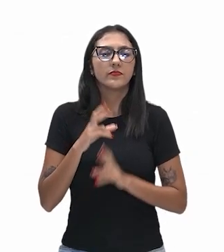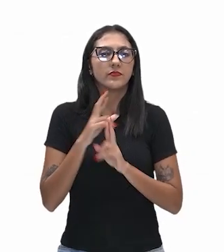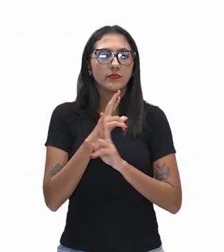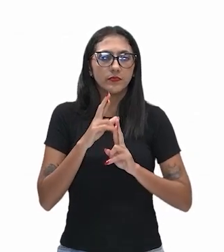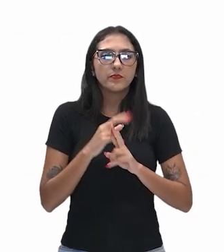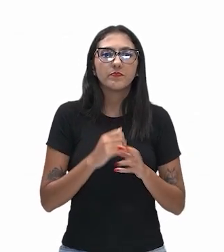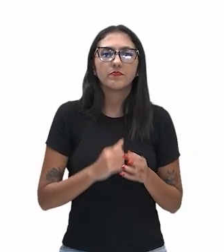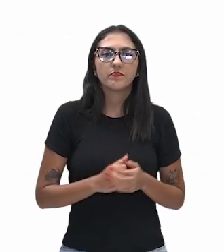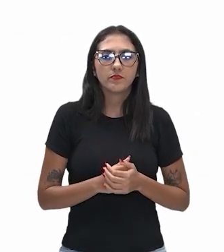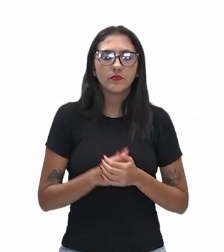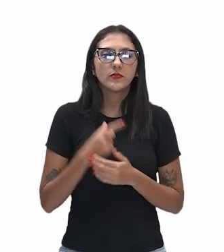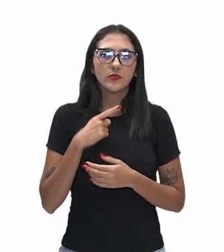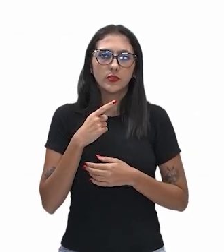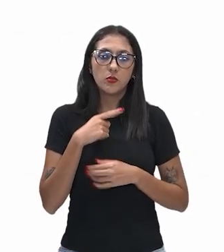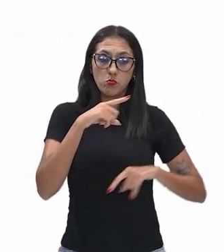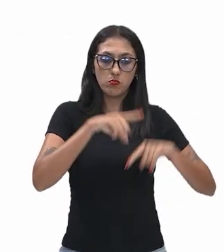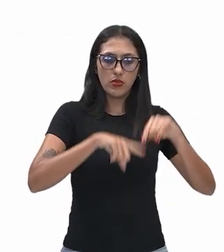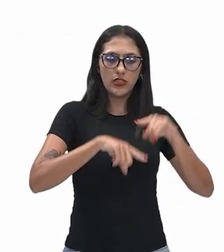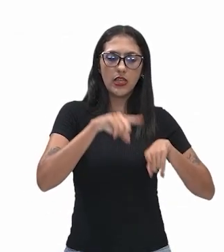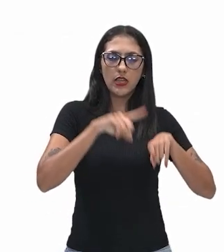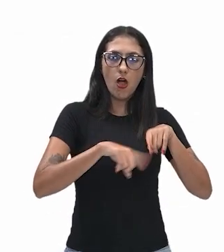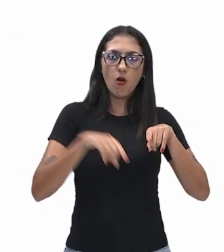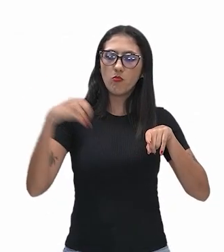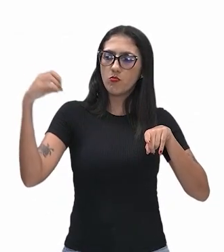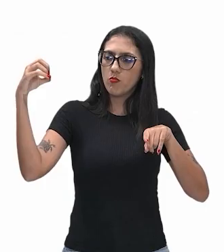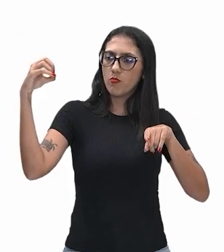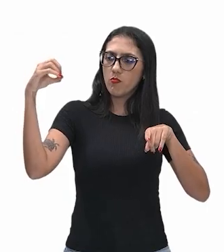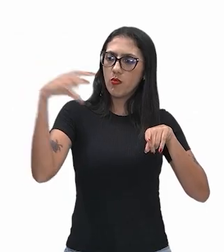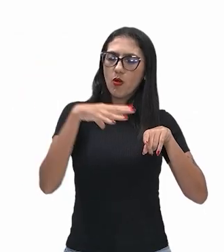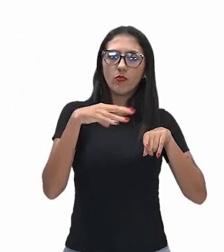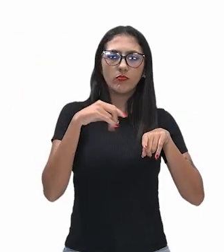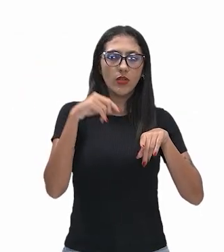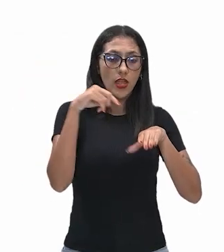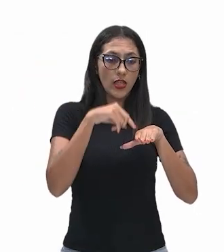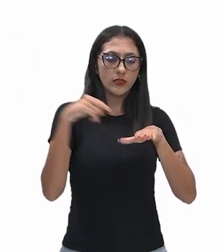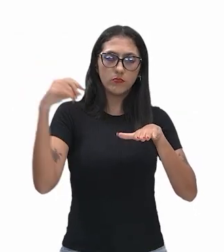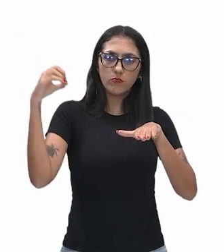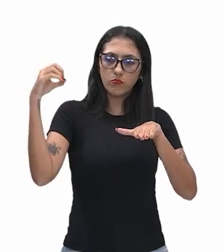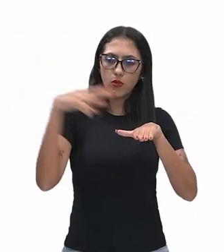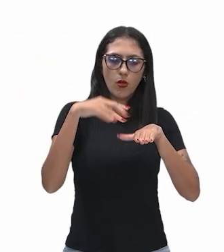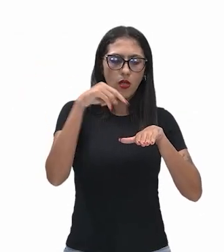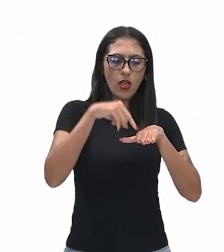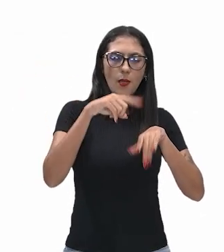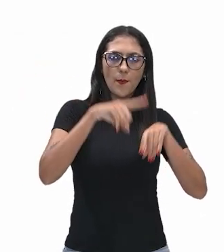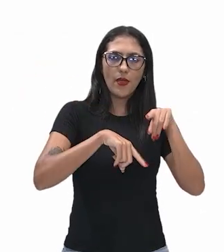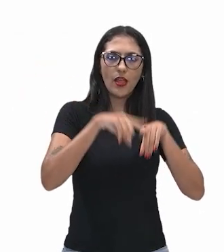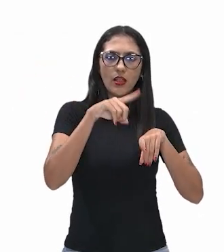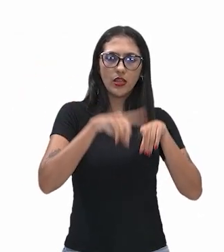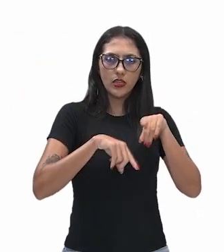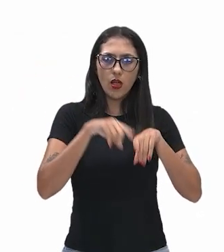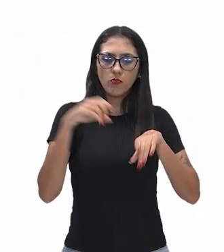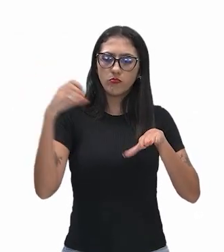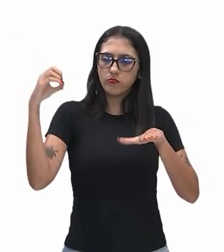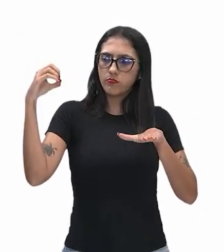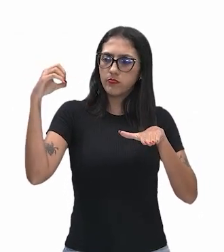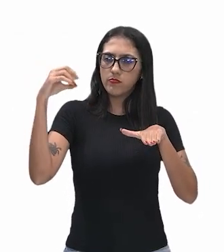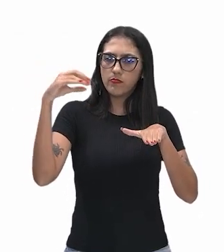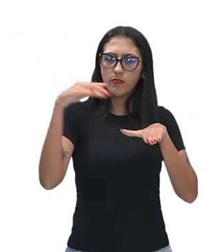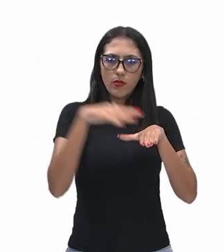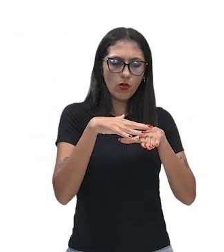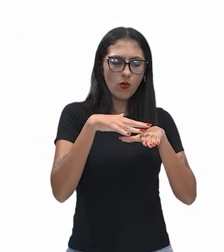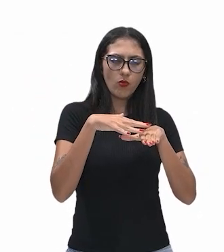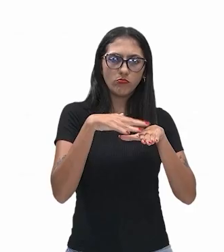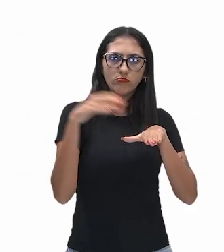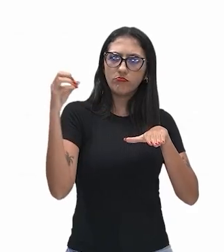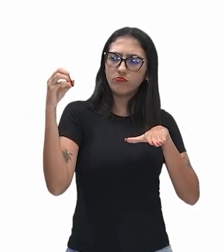uma luz no corpo e ao emitir uma luz no corpo, ele vai, aí esse fóton, né, esse pequeno pacotinho de